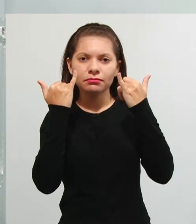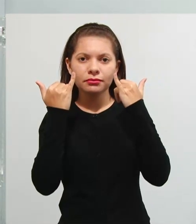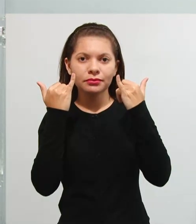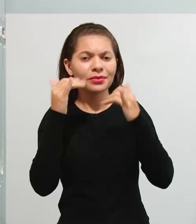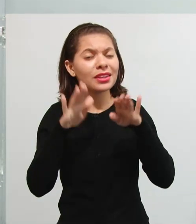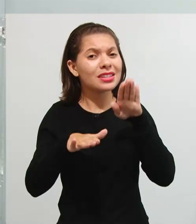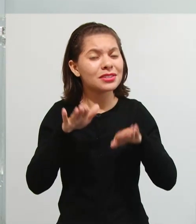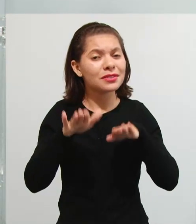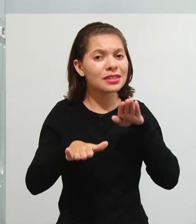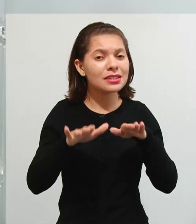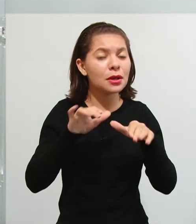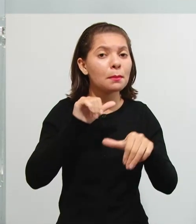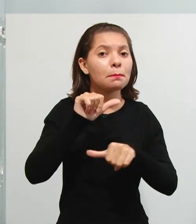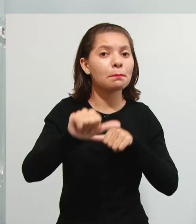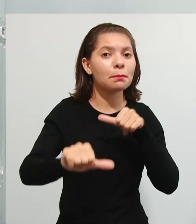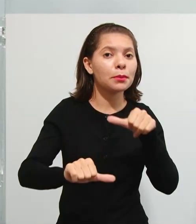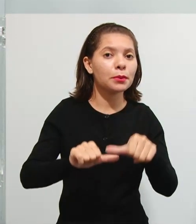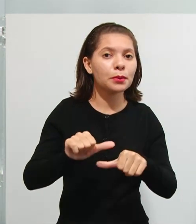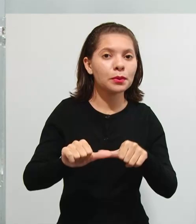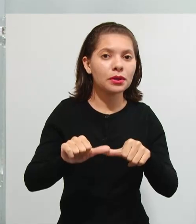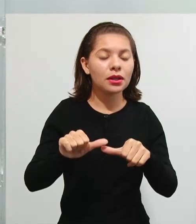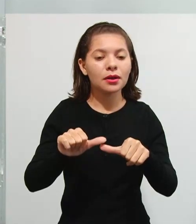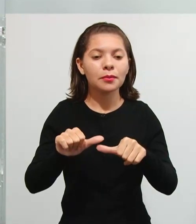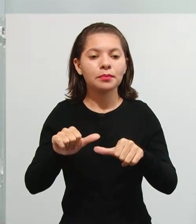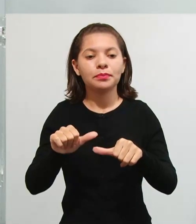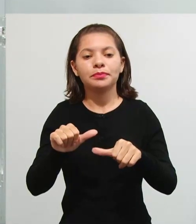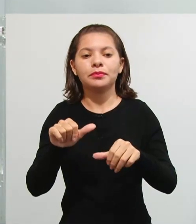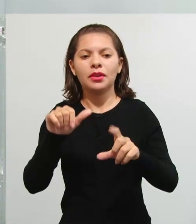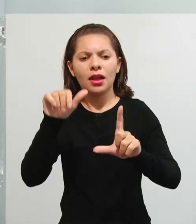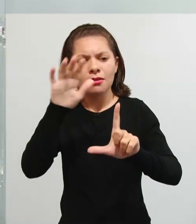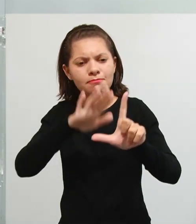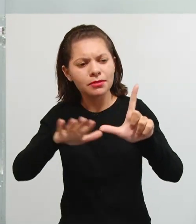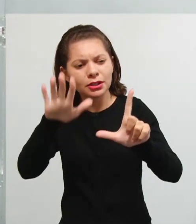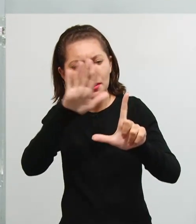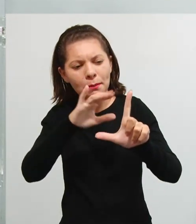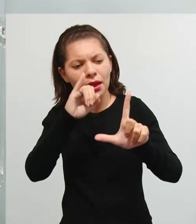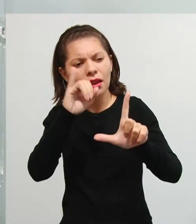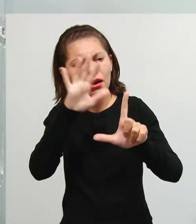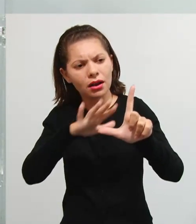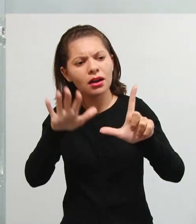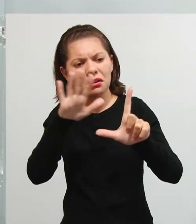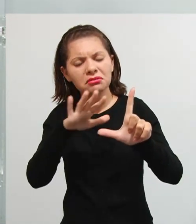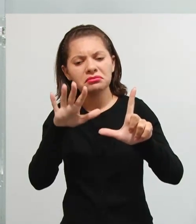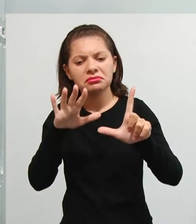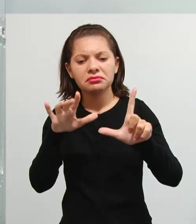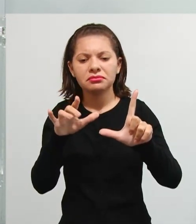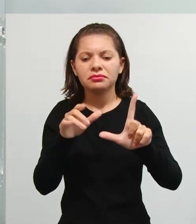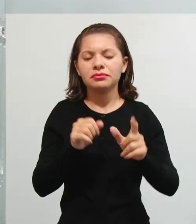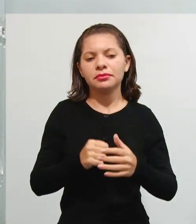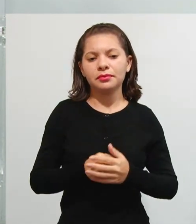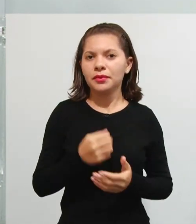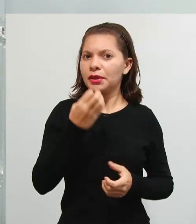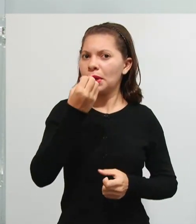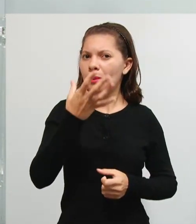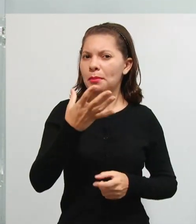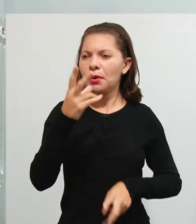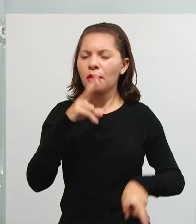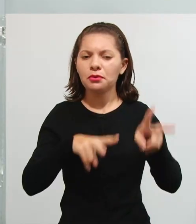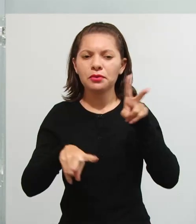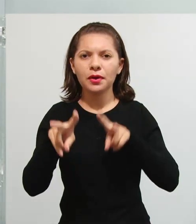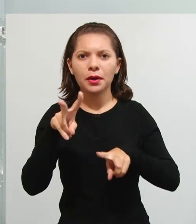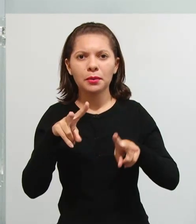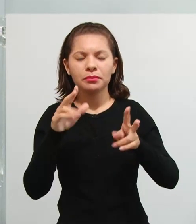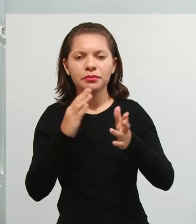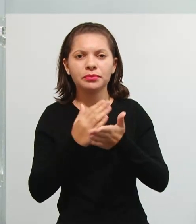vezes até transformá-las em gráficos, em tabelas, que facilitam a visualização para que daí a